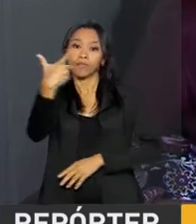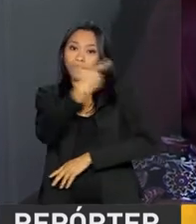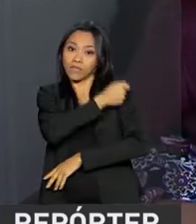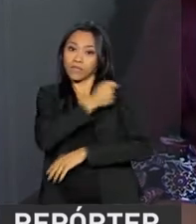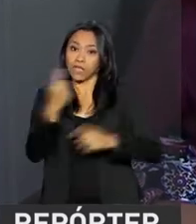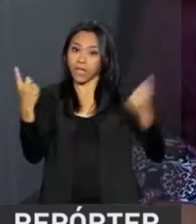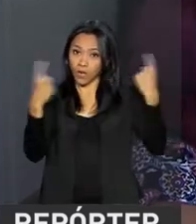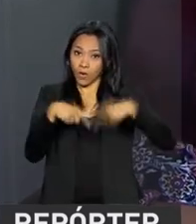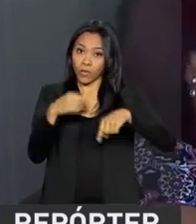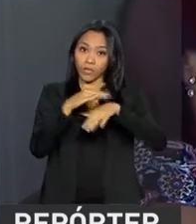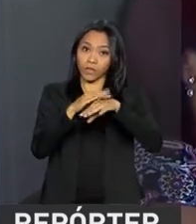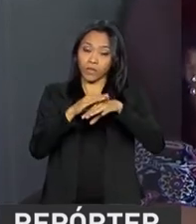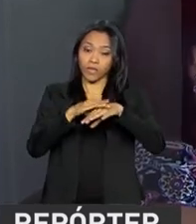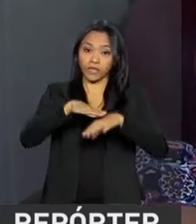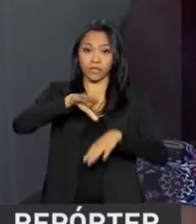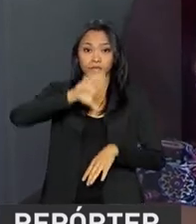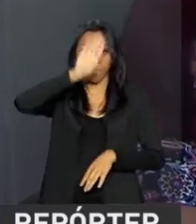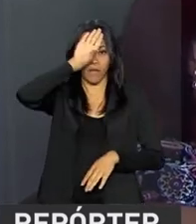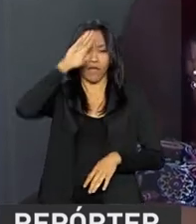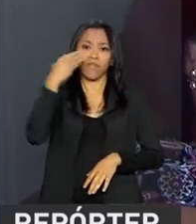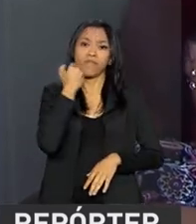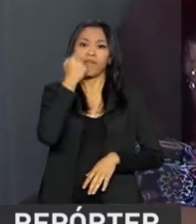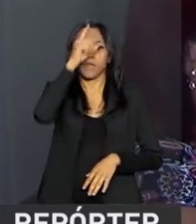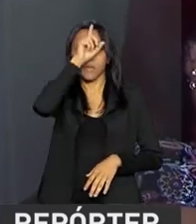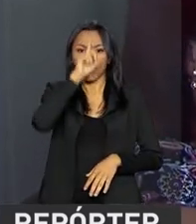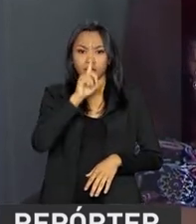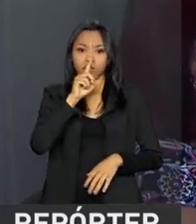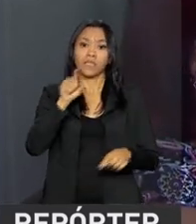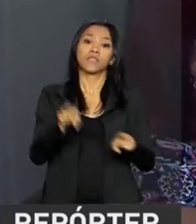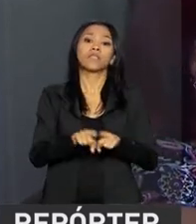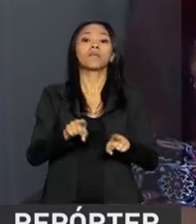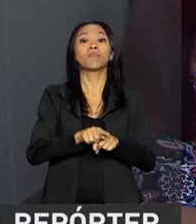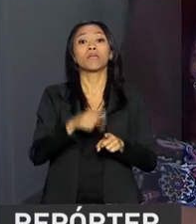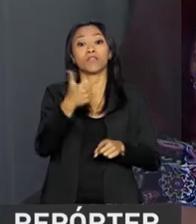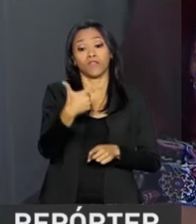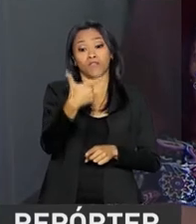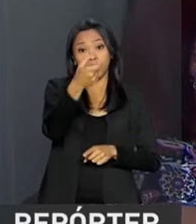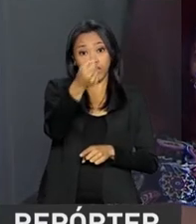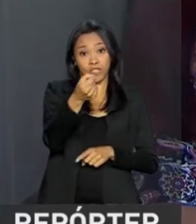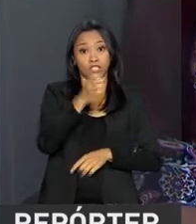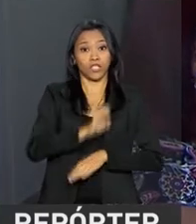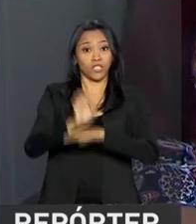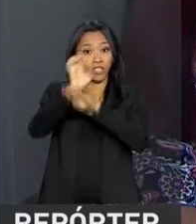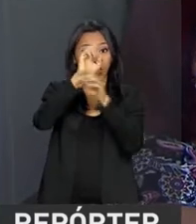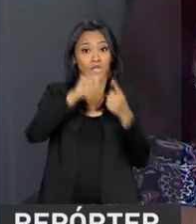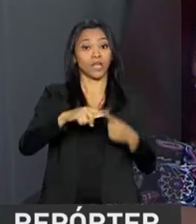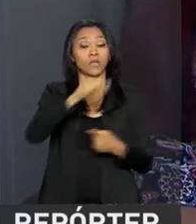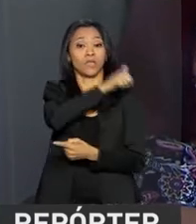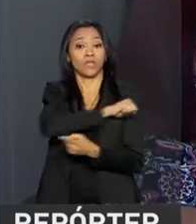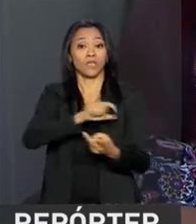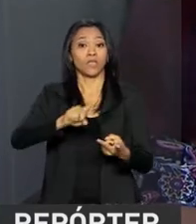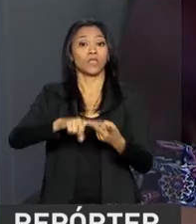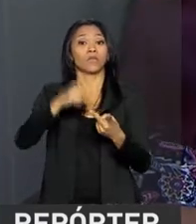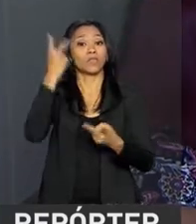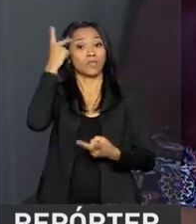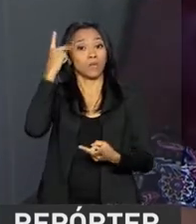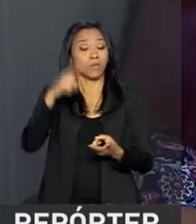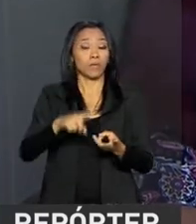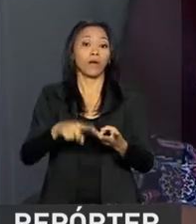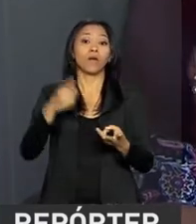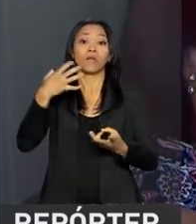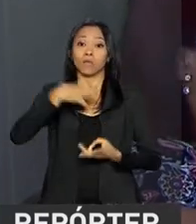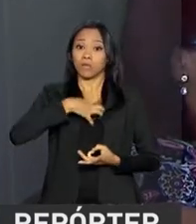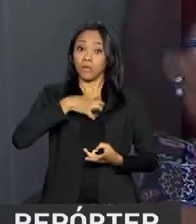amarela. Além do DF, a vacinação faz parte da rotina de outros 20 estados, como Rio de Janeiro, São Paulo, Bahia e Minas Gerais.